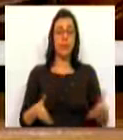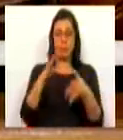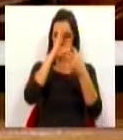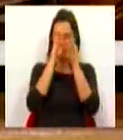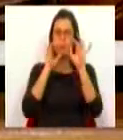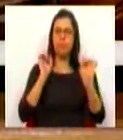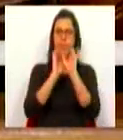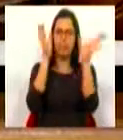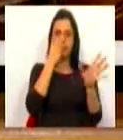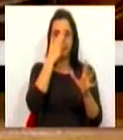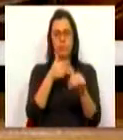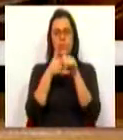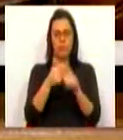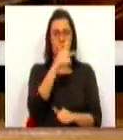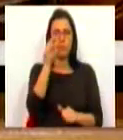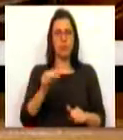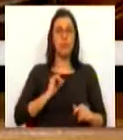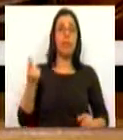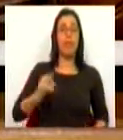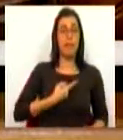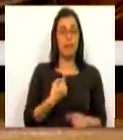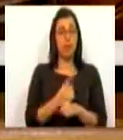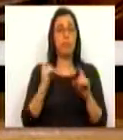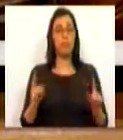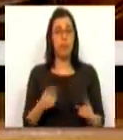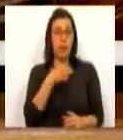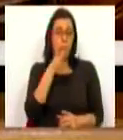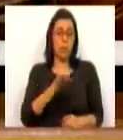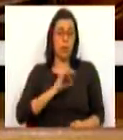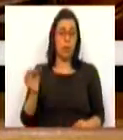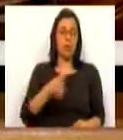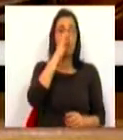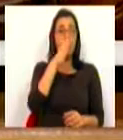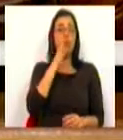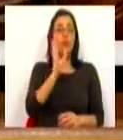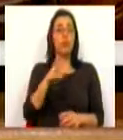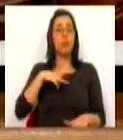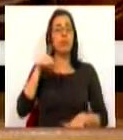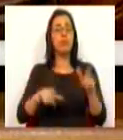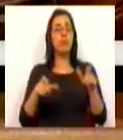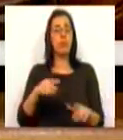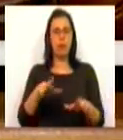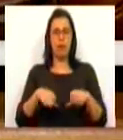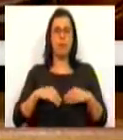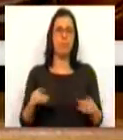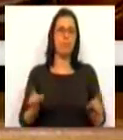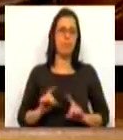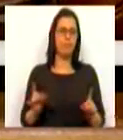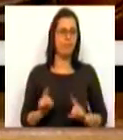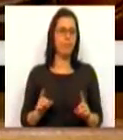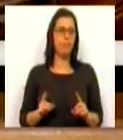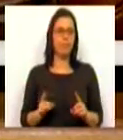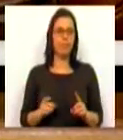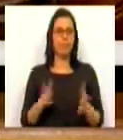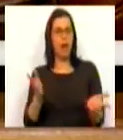escrutínio. Cumpriremos integralmente o nosso dever, porque, como bem disse o Sr. Primeiro-Ministro, os portugueses não tolerariam que